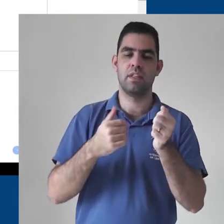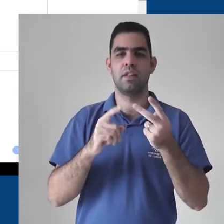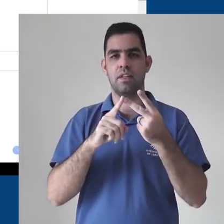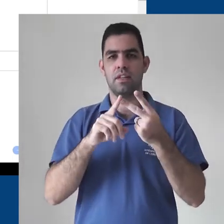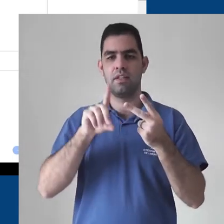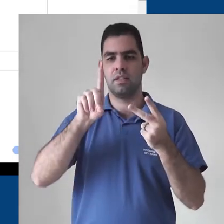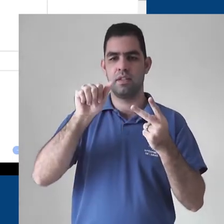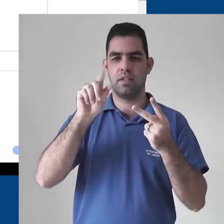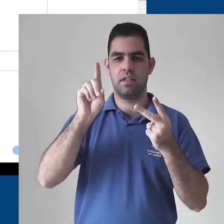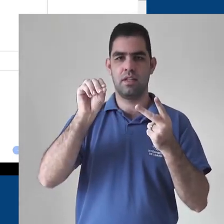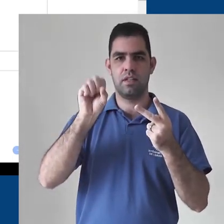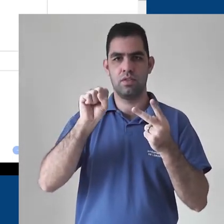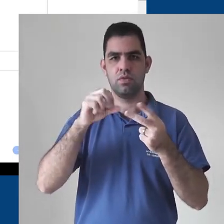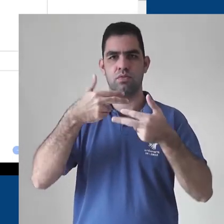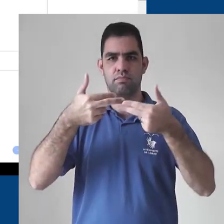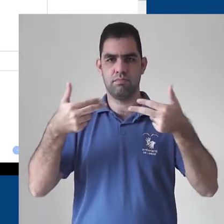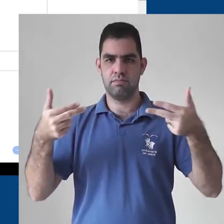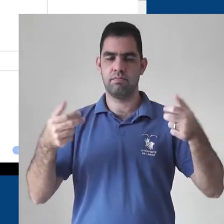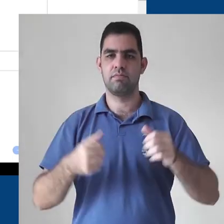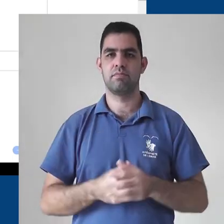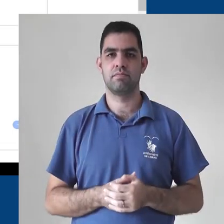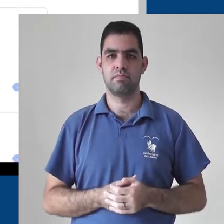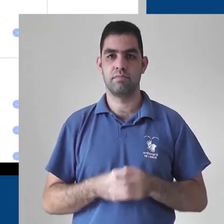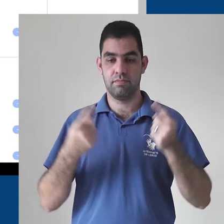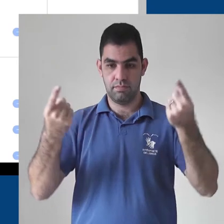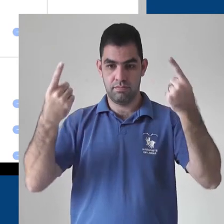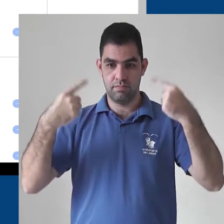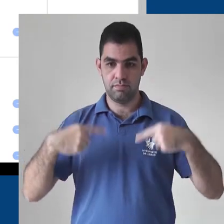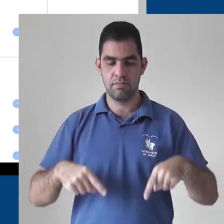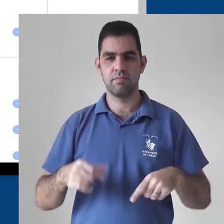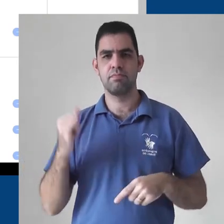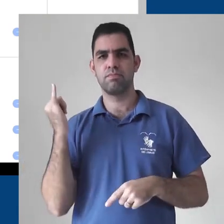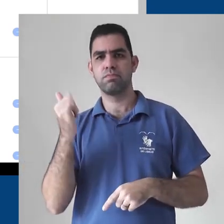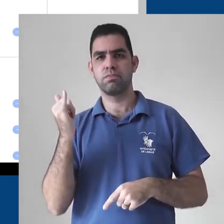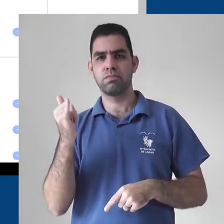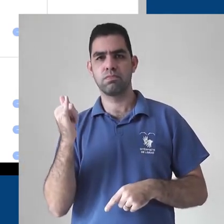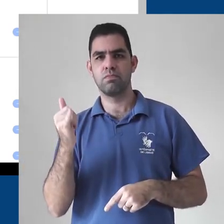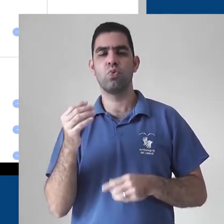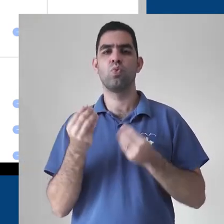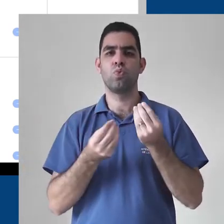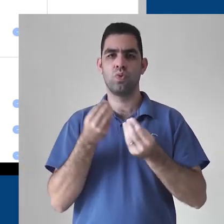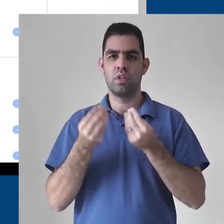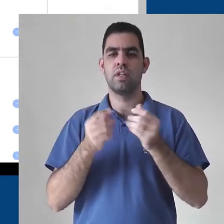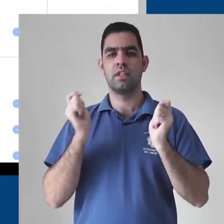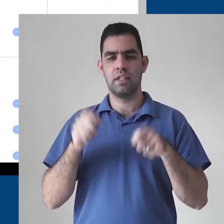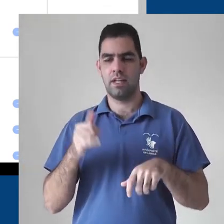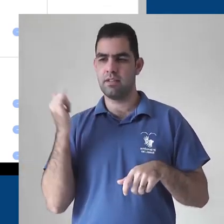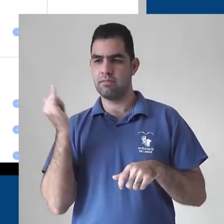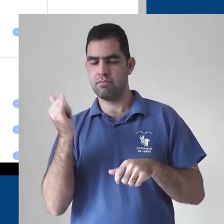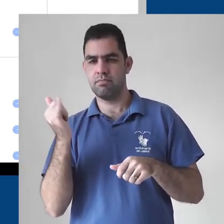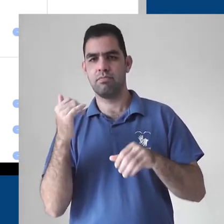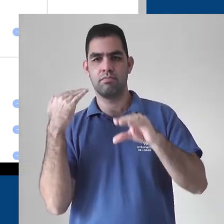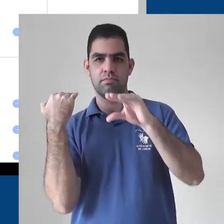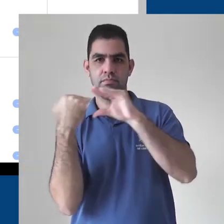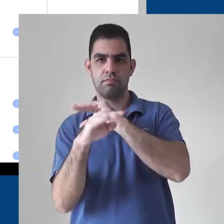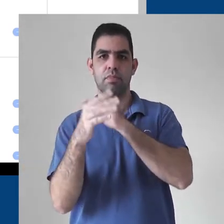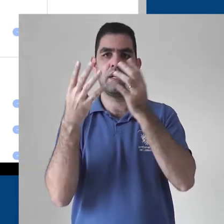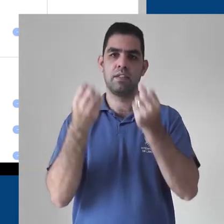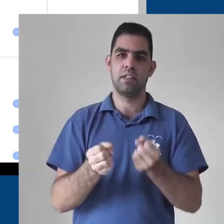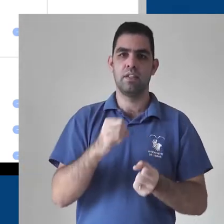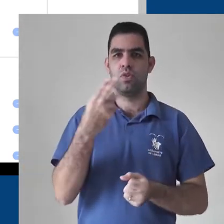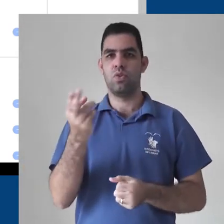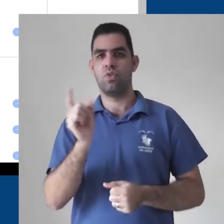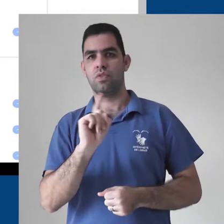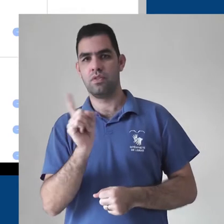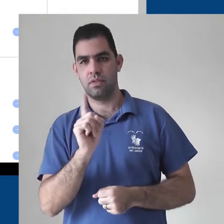dados cadastrais e etc nas configurações de notificações você pode habilitar ou desabilitar a opção de